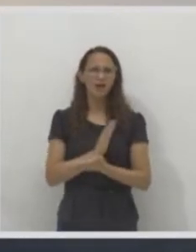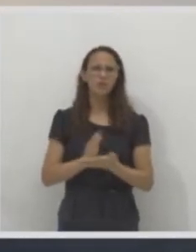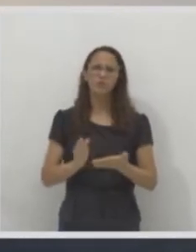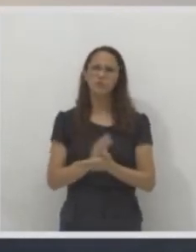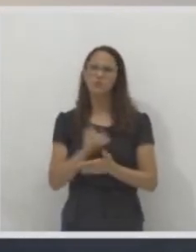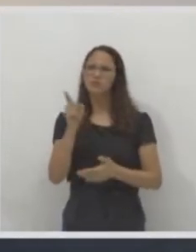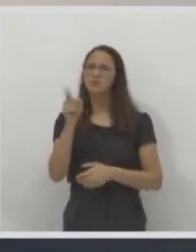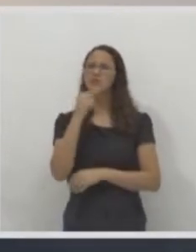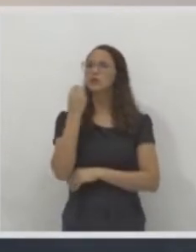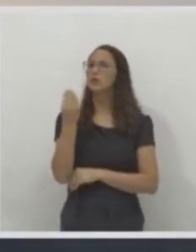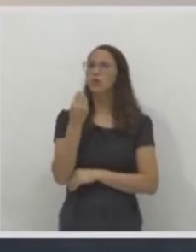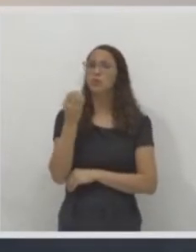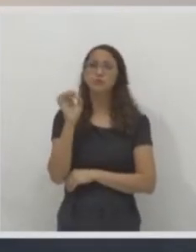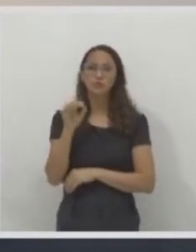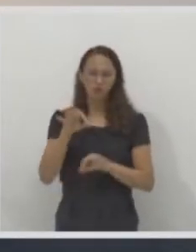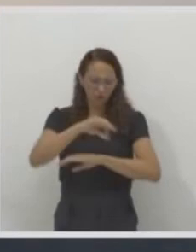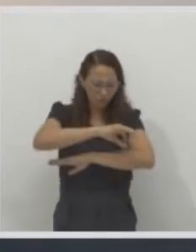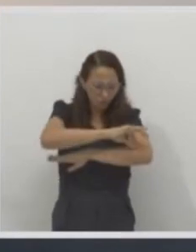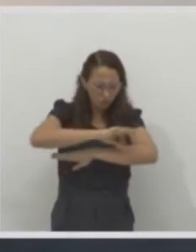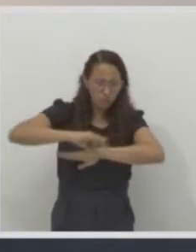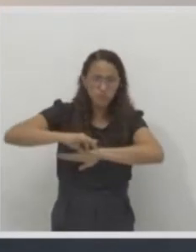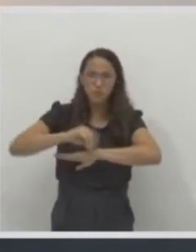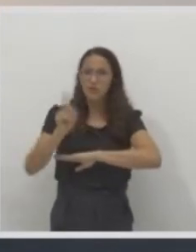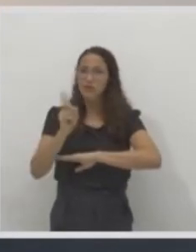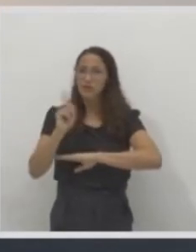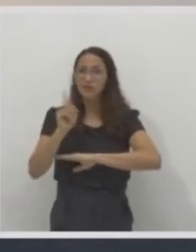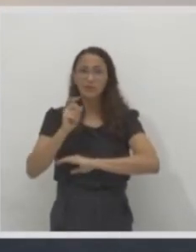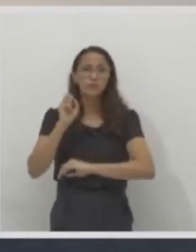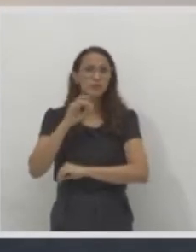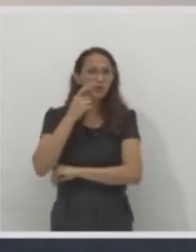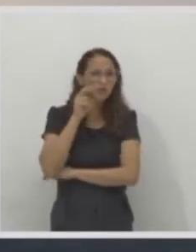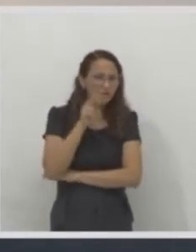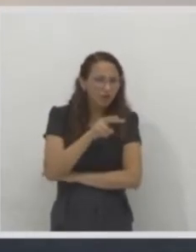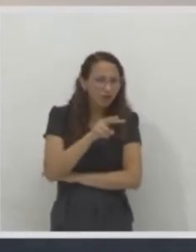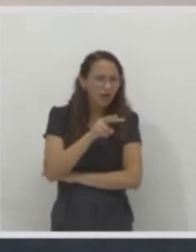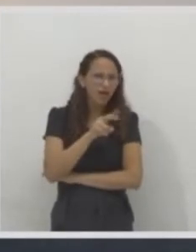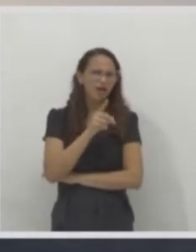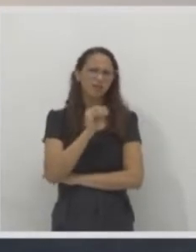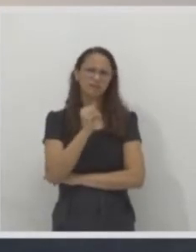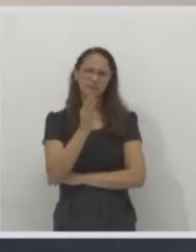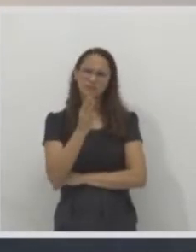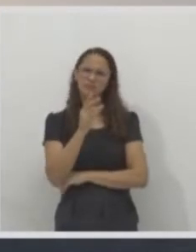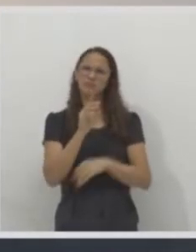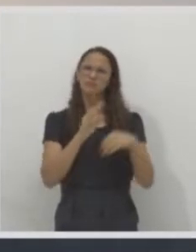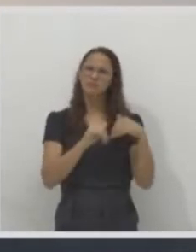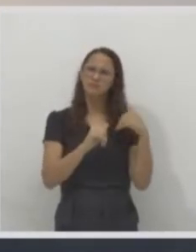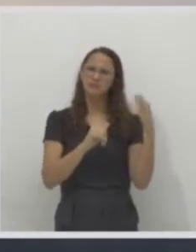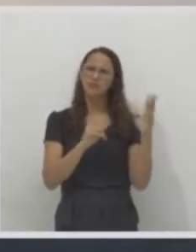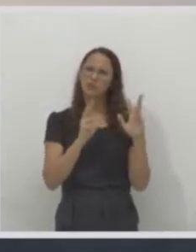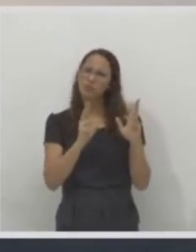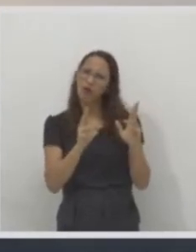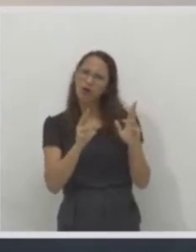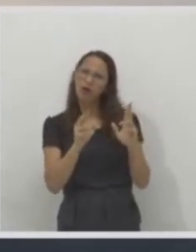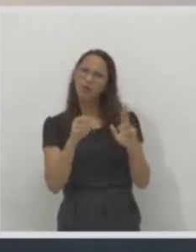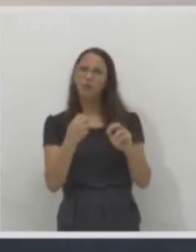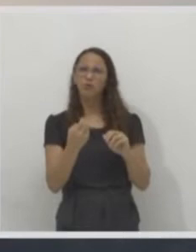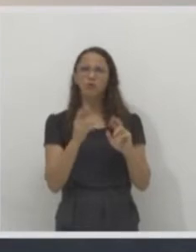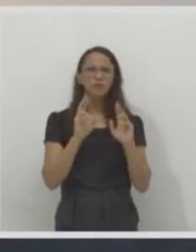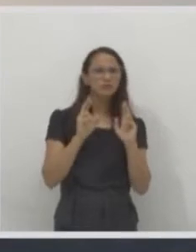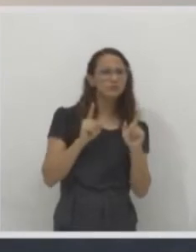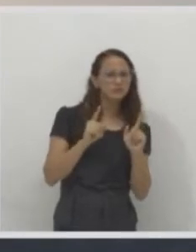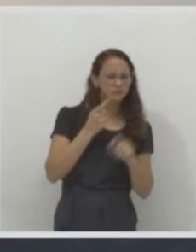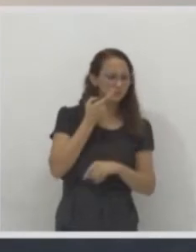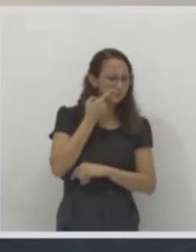perceber a olho nu, apenas olhando e percebendo que os tamanhos são diferentes ou iguais. Mas